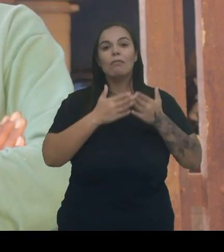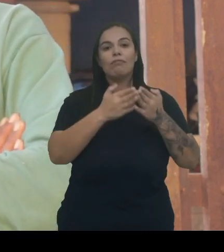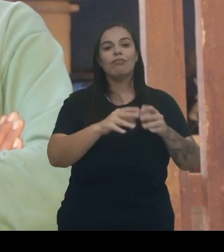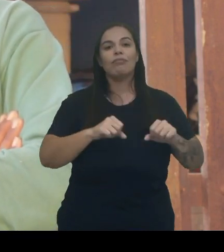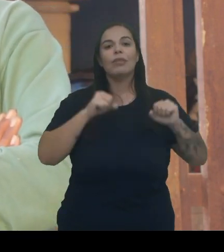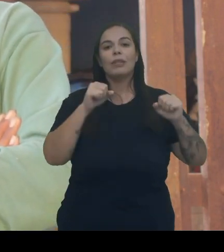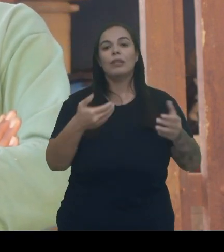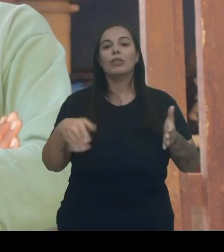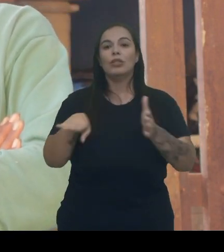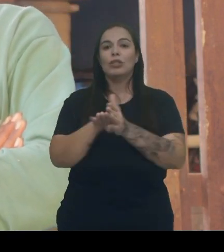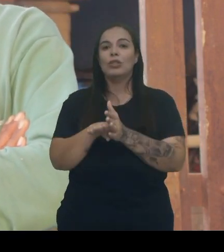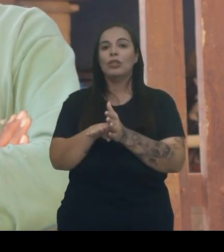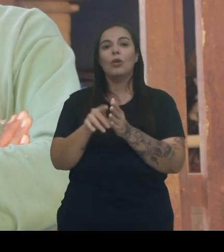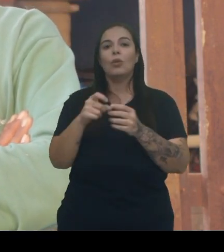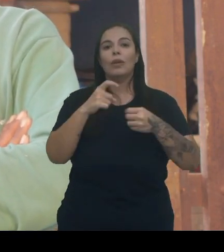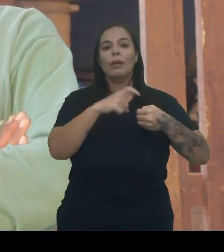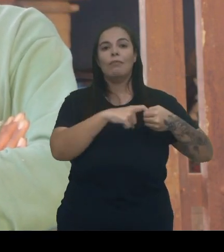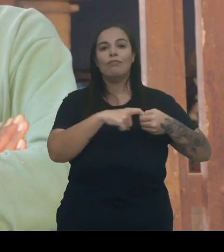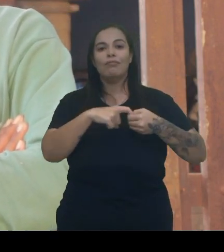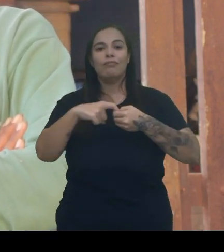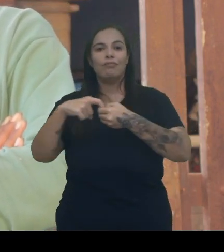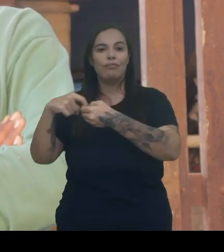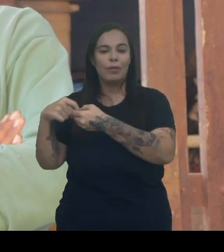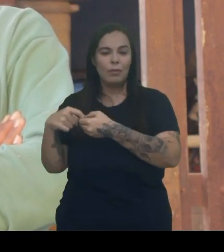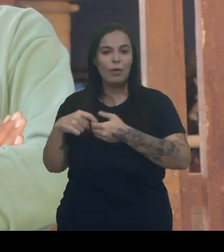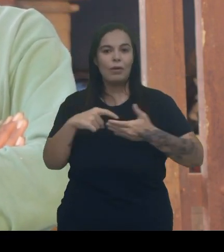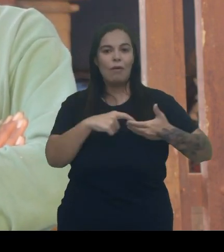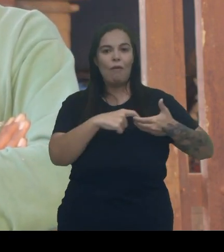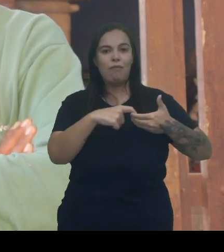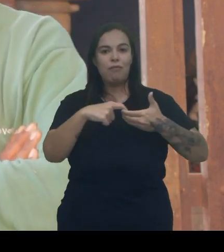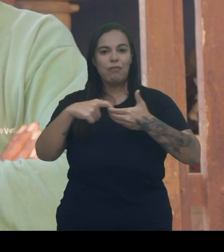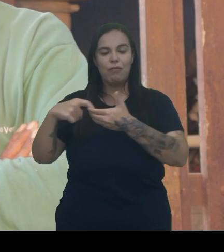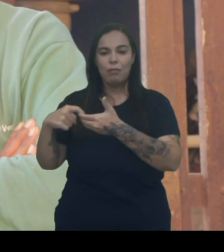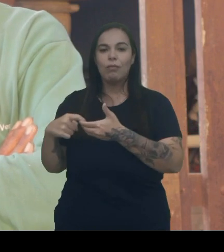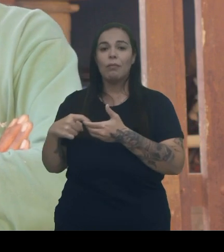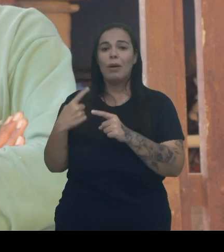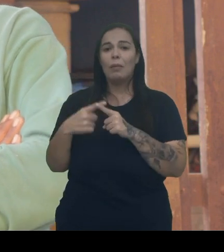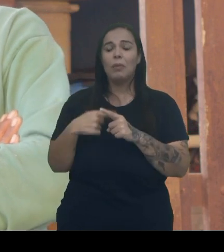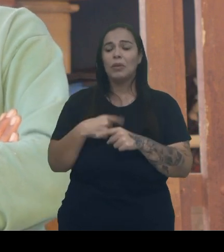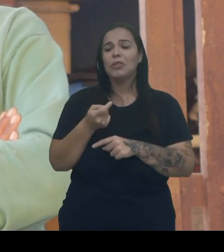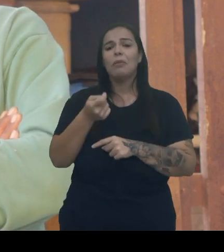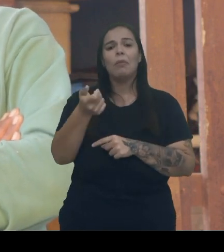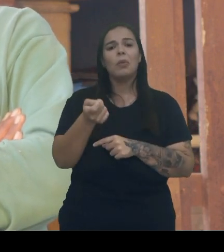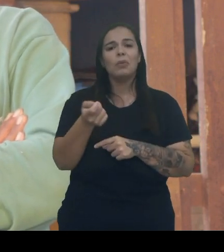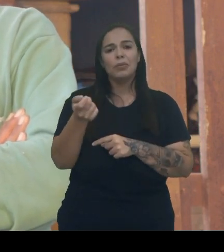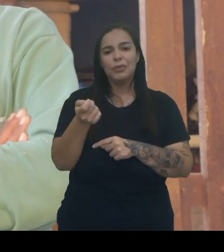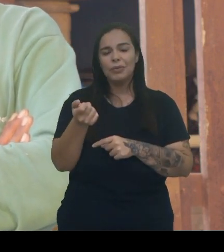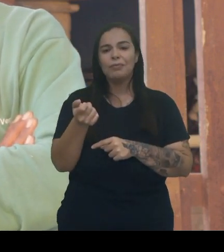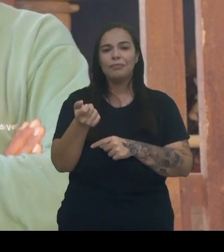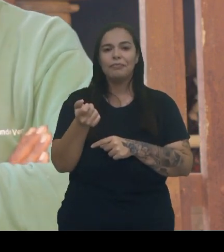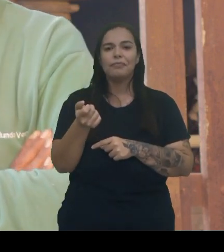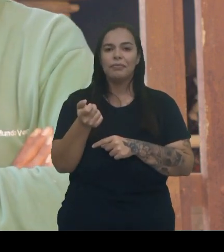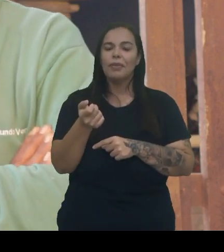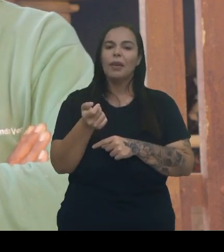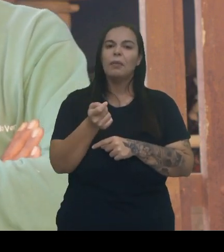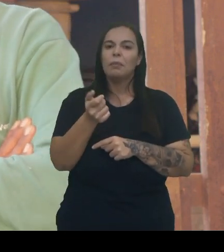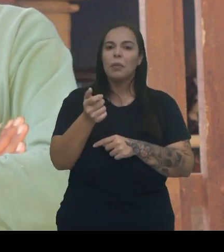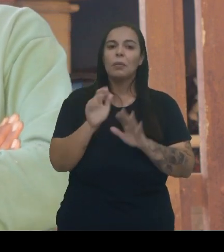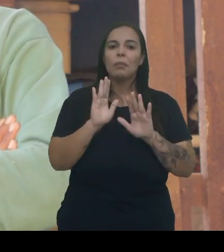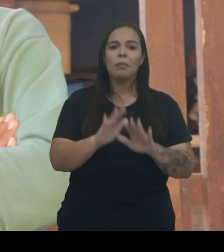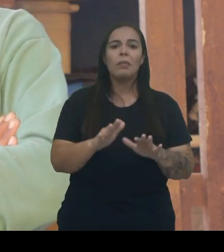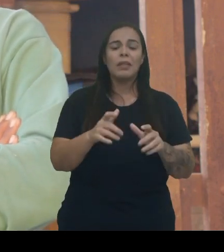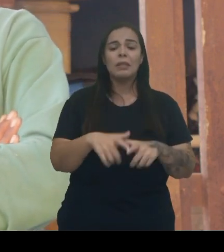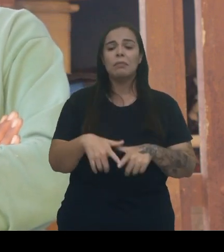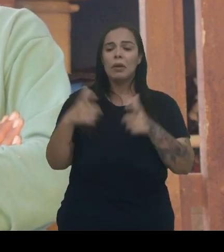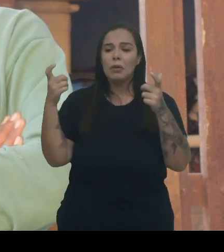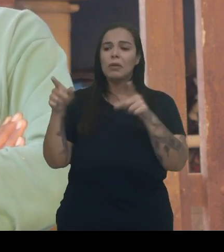chegou a reboque, por barcos. Né? Porque tinha poucos barcos, mas vinha, entendeu? Mas muitas vieram de caminhão